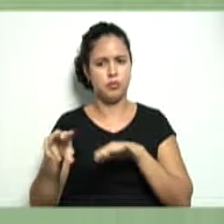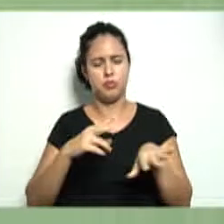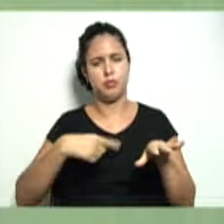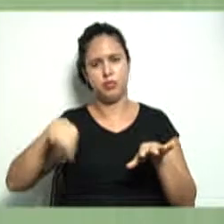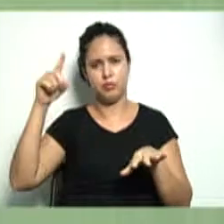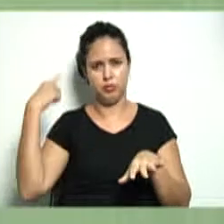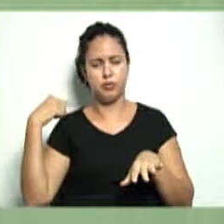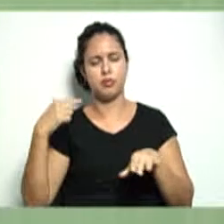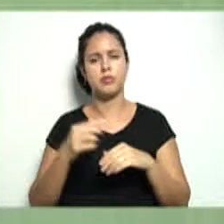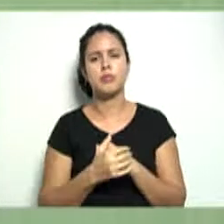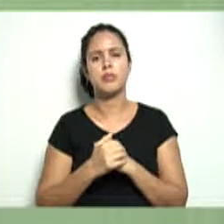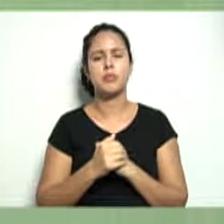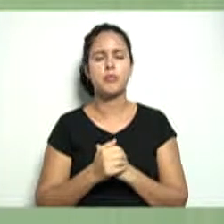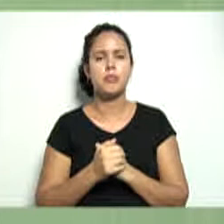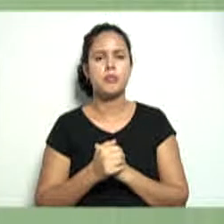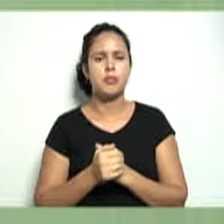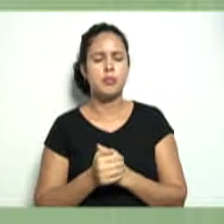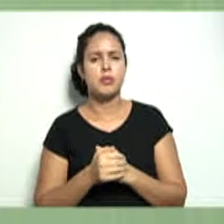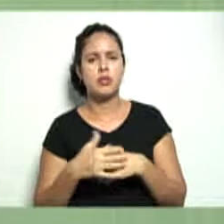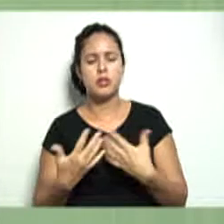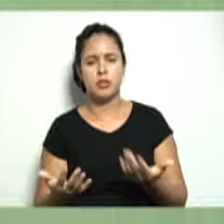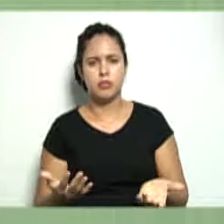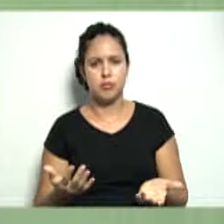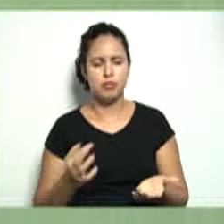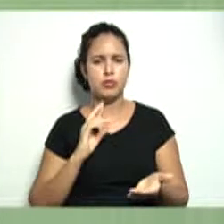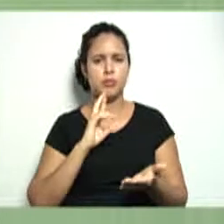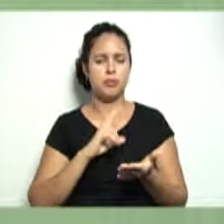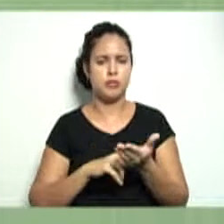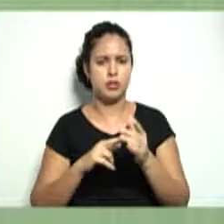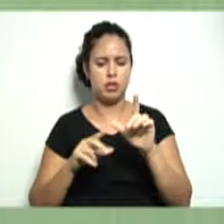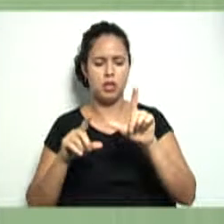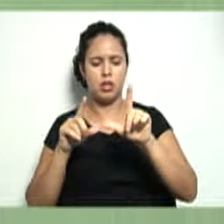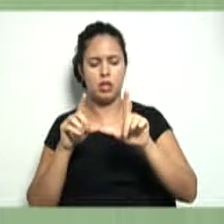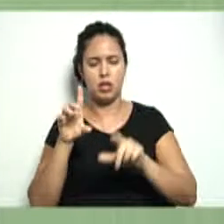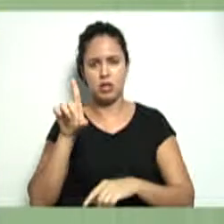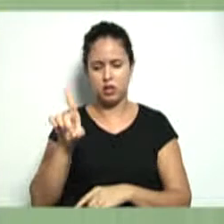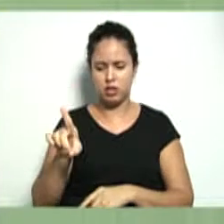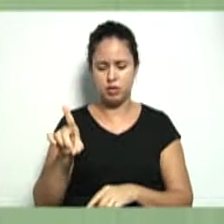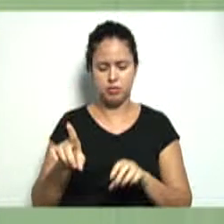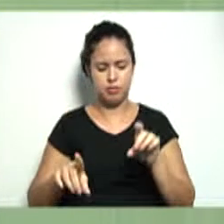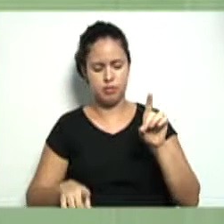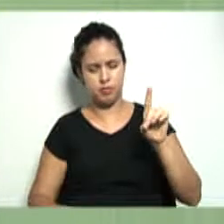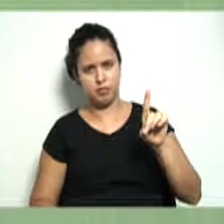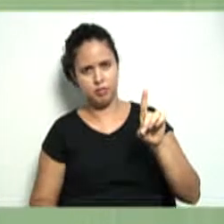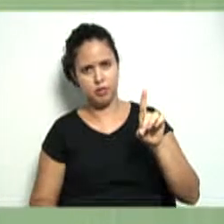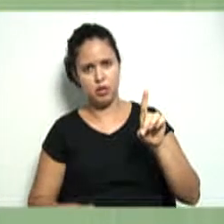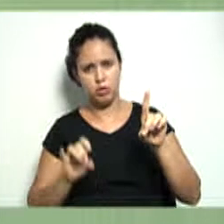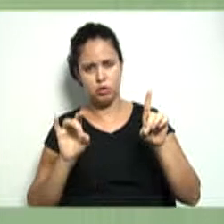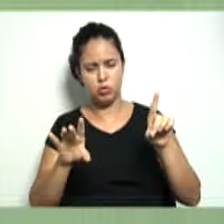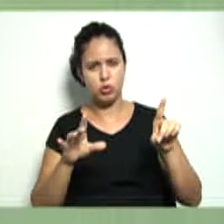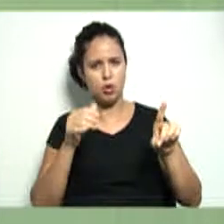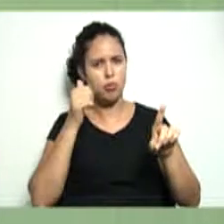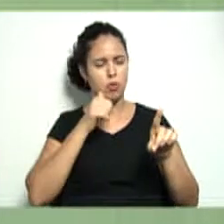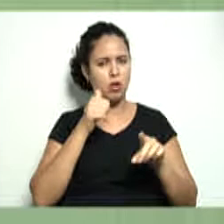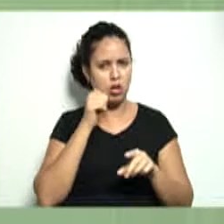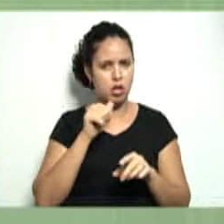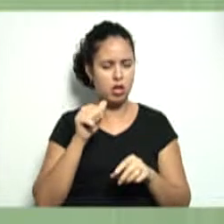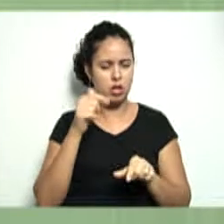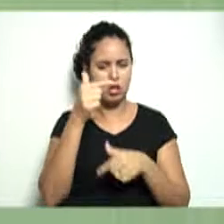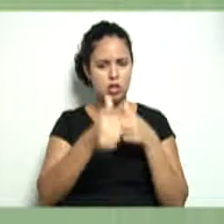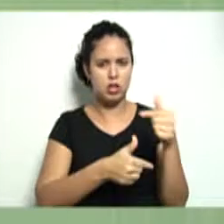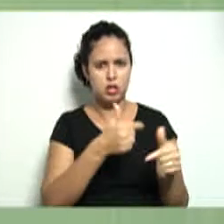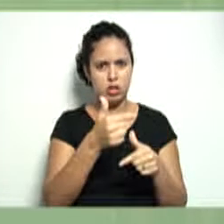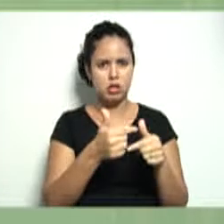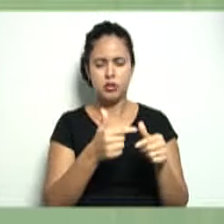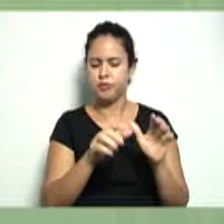aula passada. Aqui a letra D, realizado somente por mulheres, também não foi o conteúdo da aula